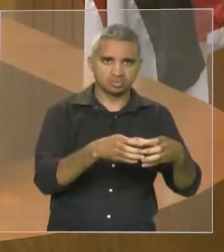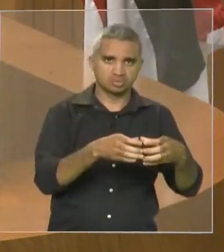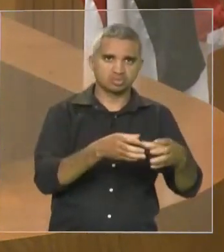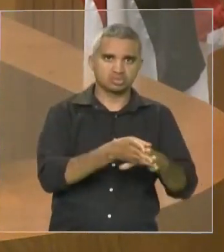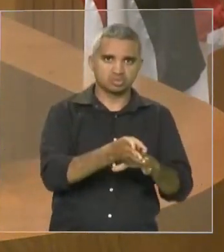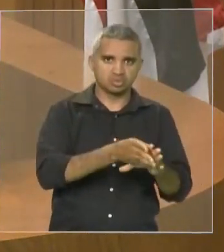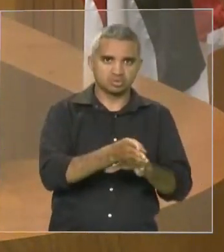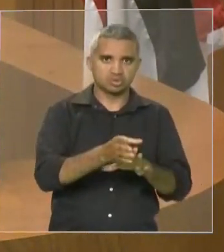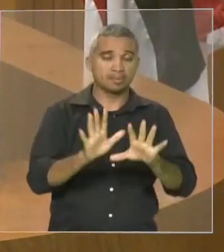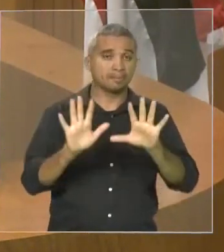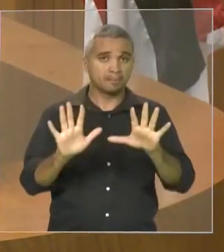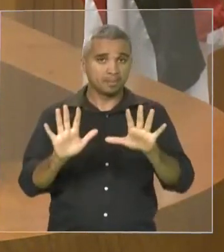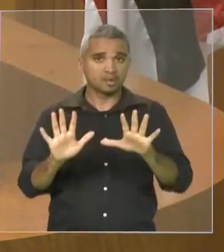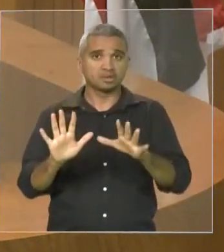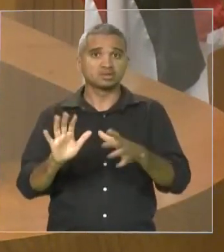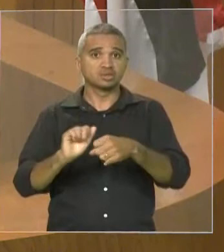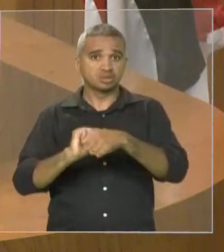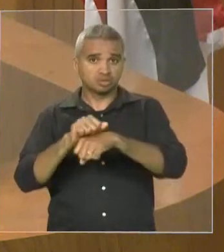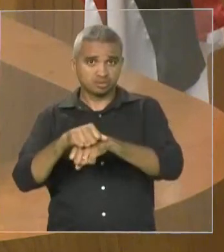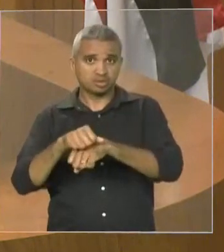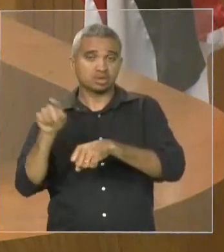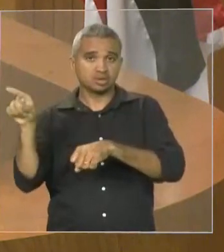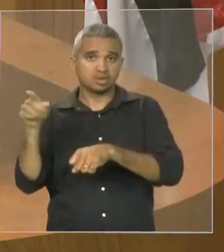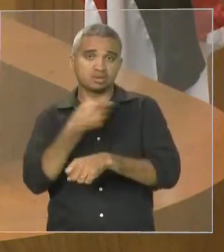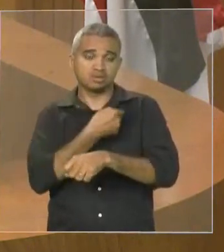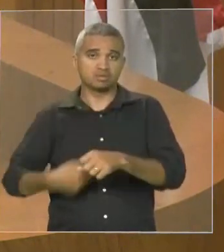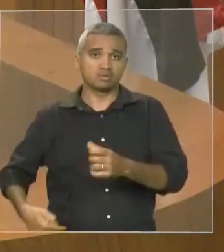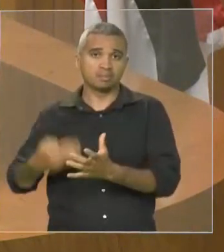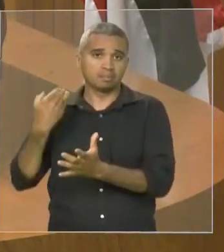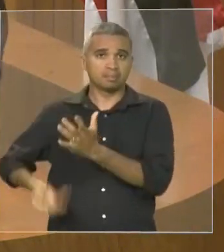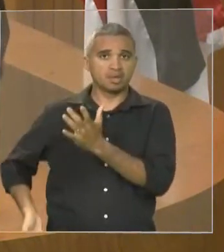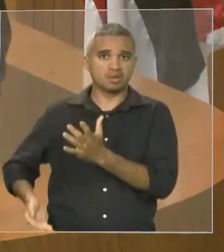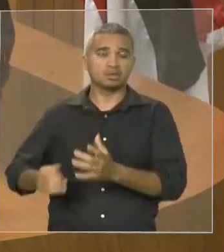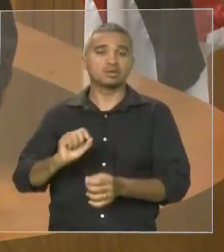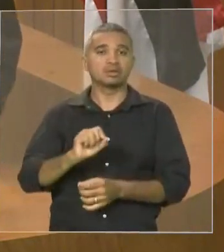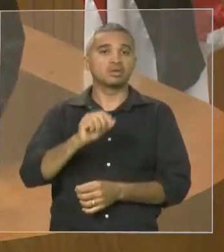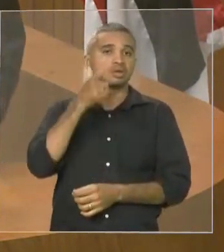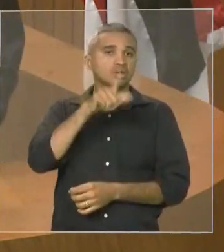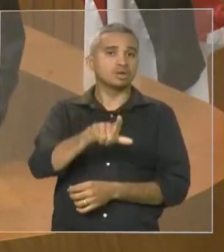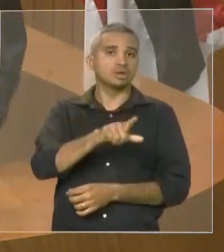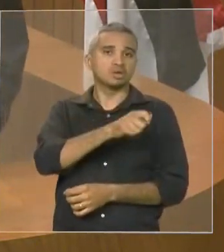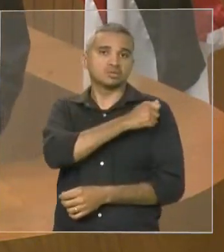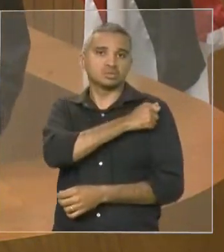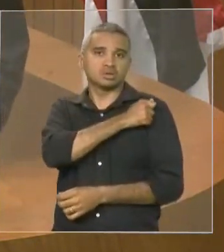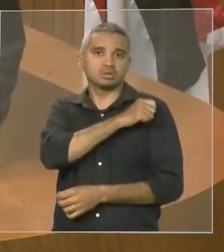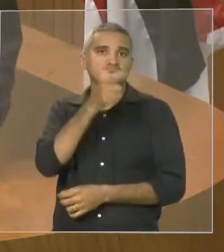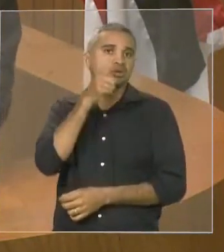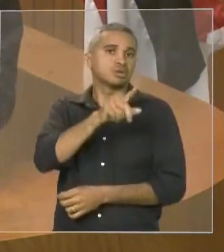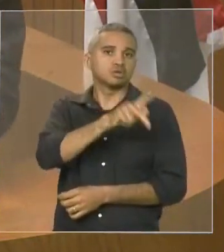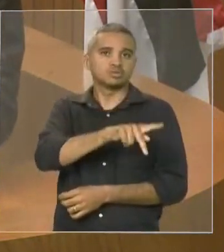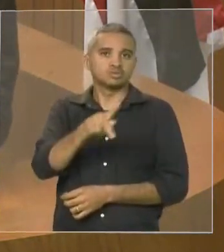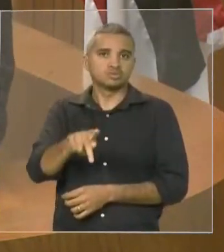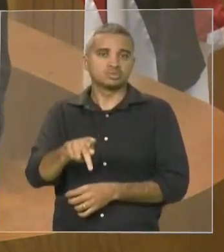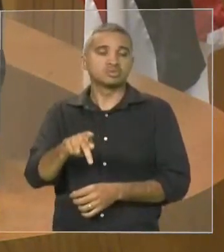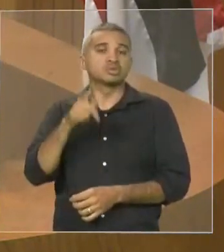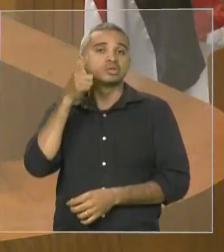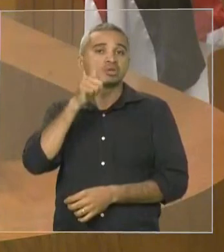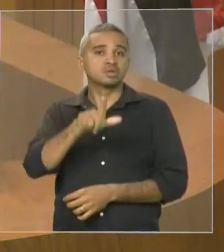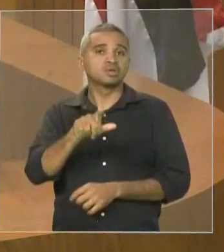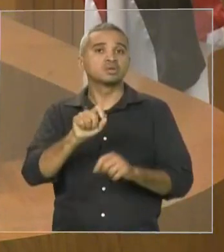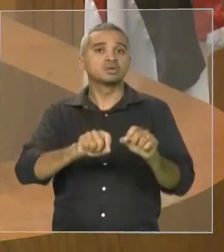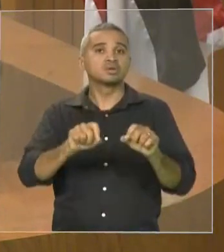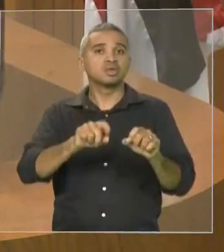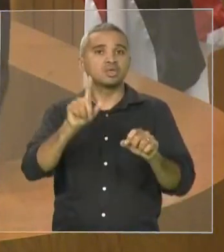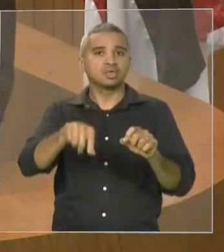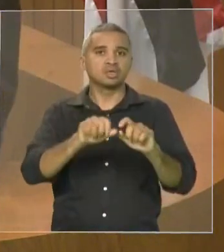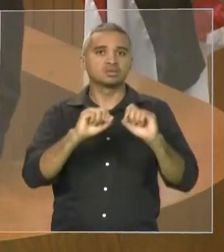eu posso dizer, nessa ele perdeu, quem ganhou foram os estudantes, quem ganhou foram os professores, quem vai ganhar certamente será a